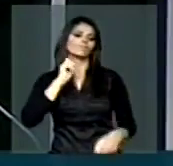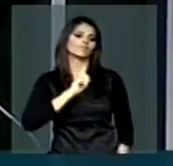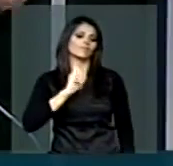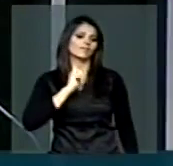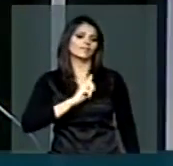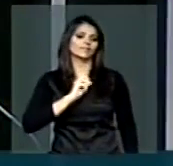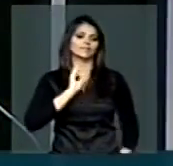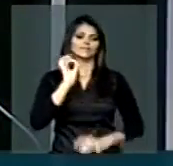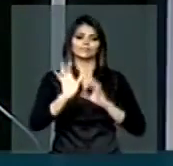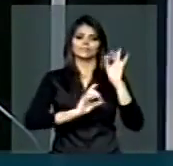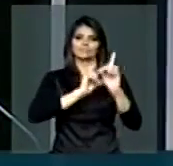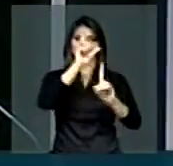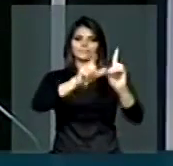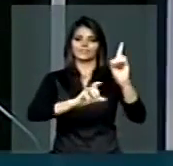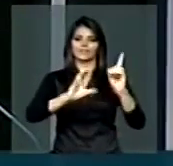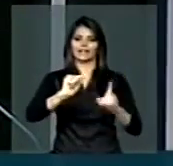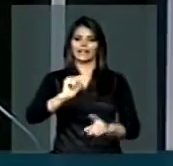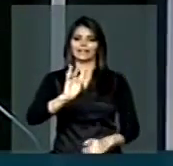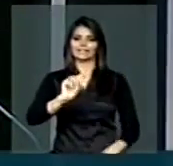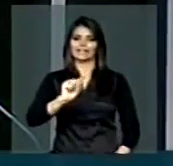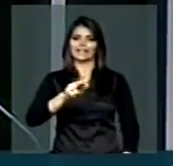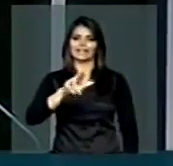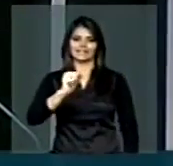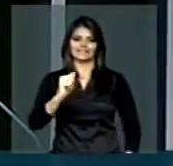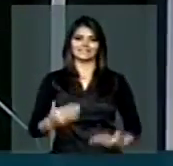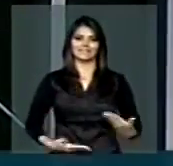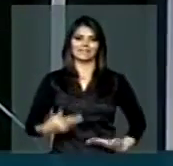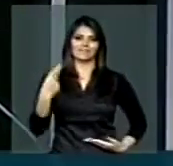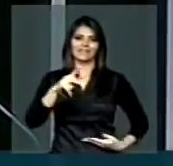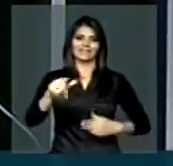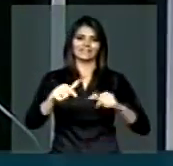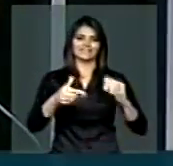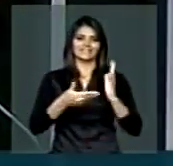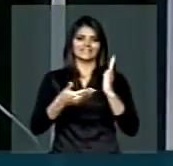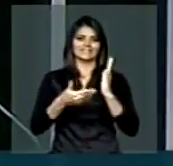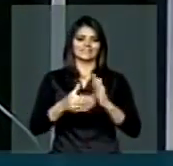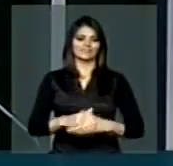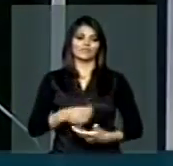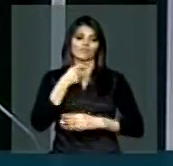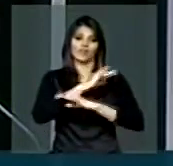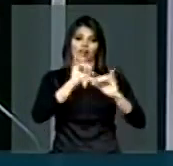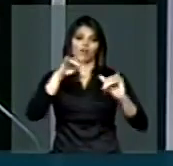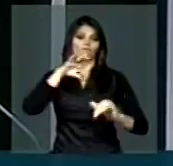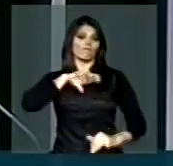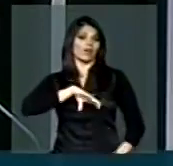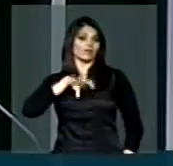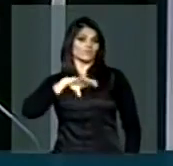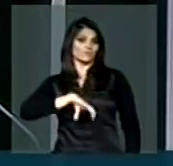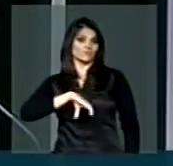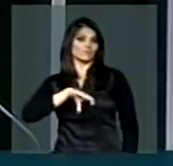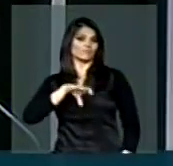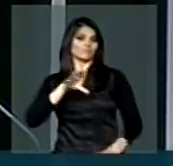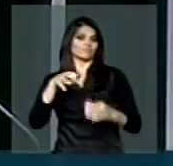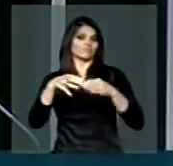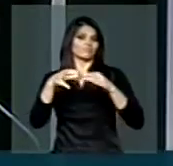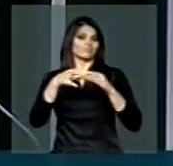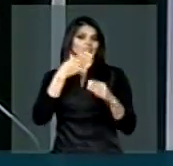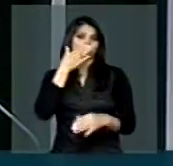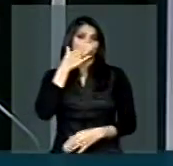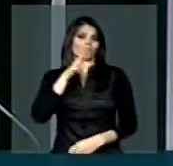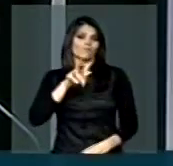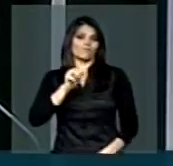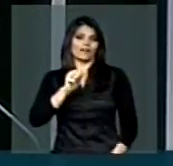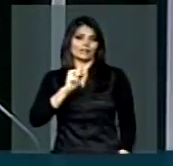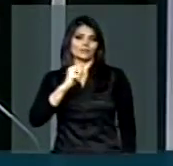nossa querida funcionária Catarina, eu vou dizer que o Vasco até sabe, senhor presidente,